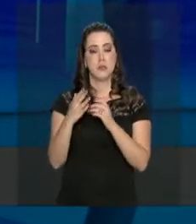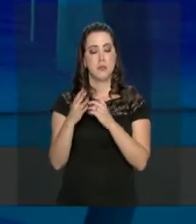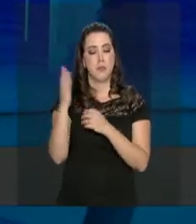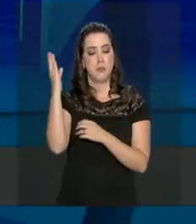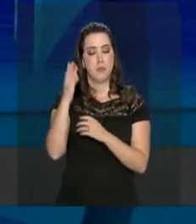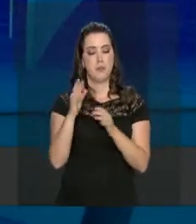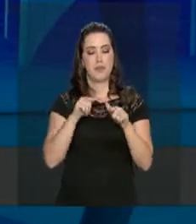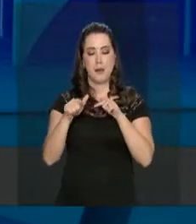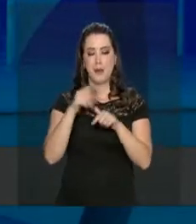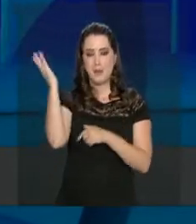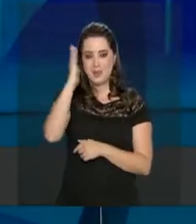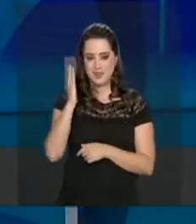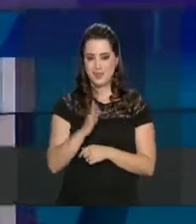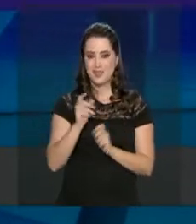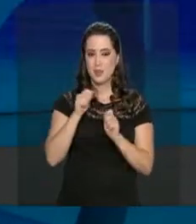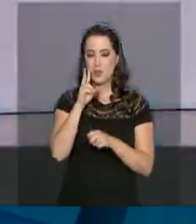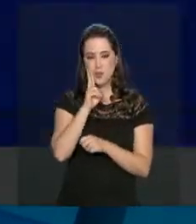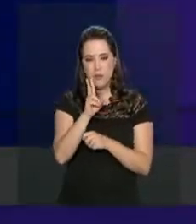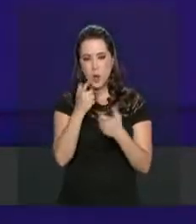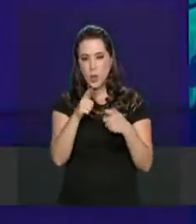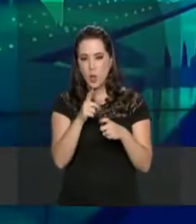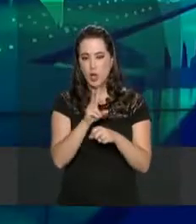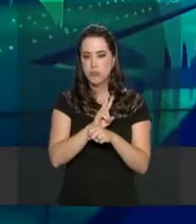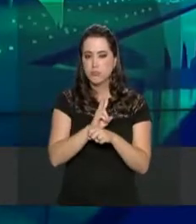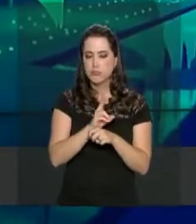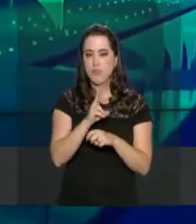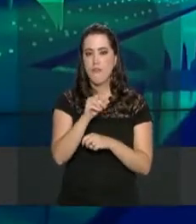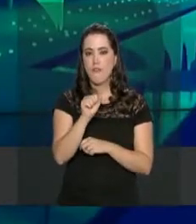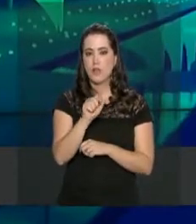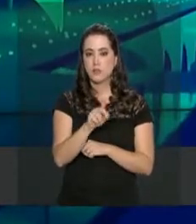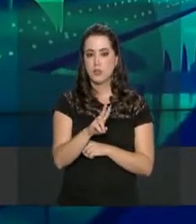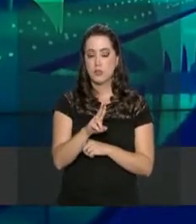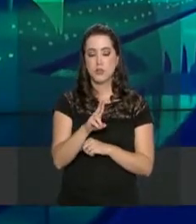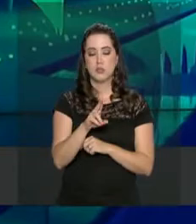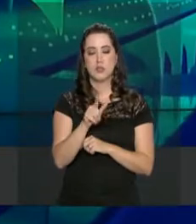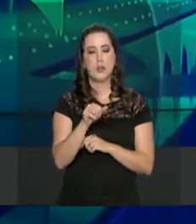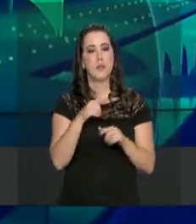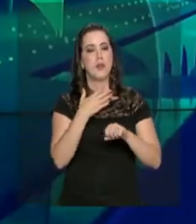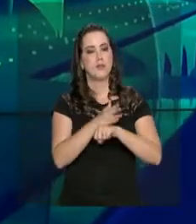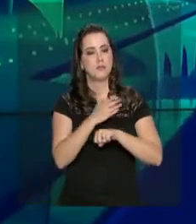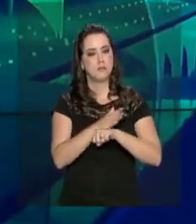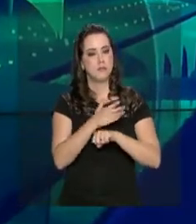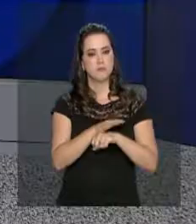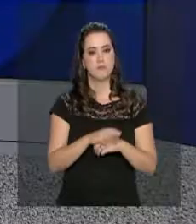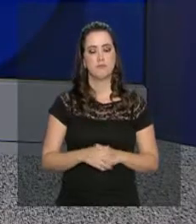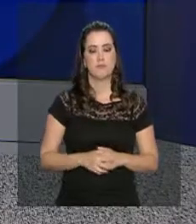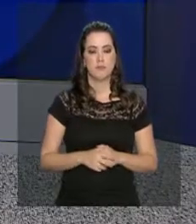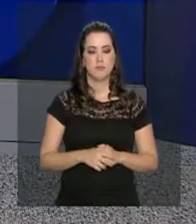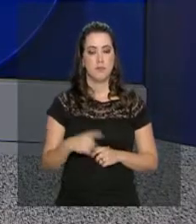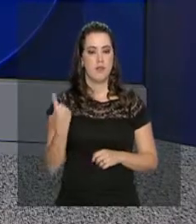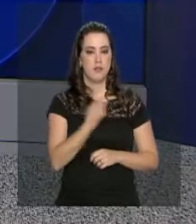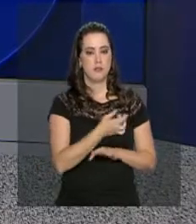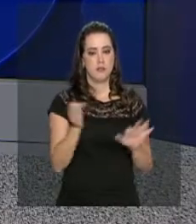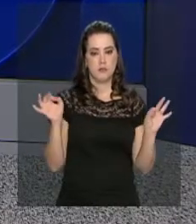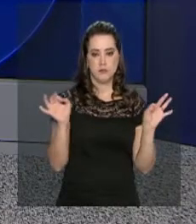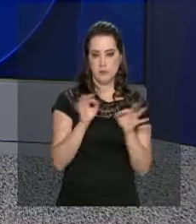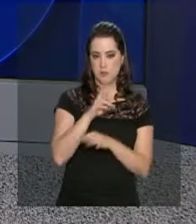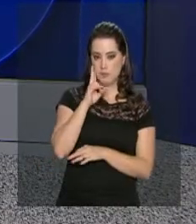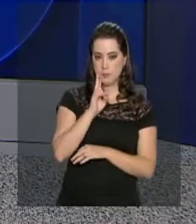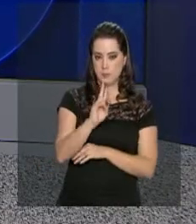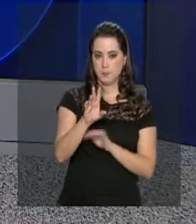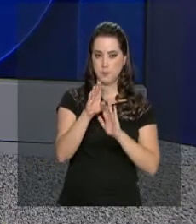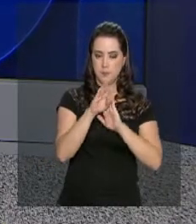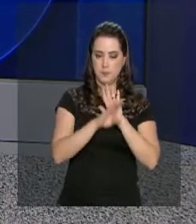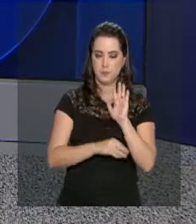trabalhador pode consultar vagas de trabalho e cursos de qualificação profissional nós ficamos por aqui você